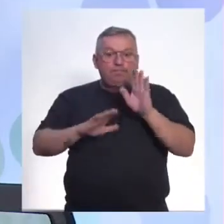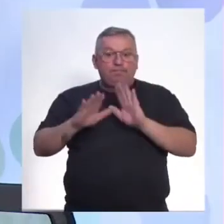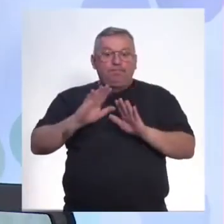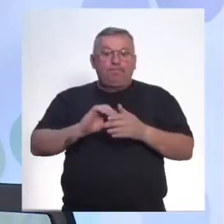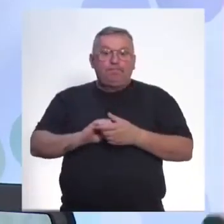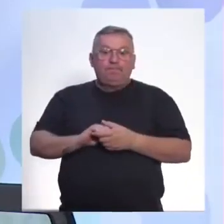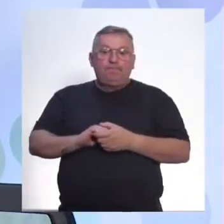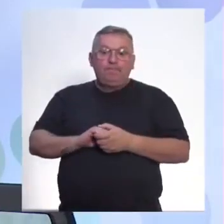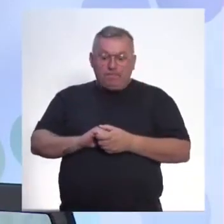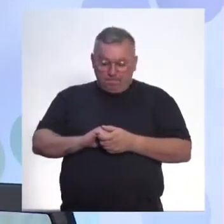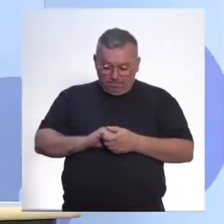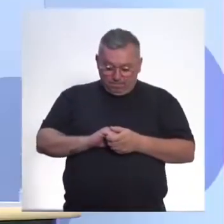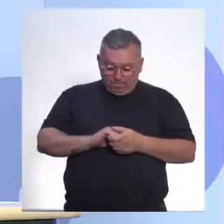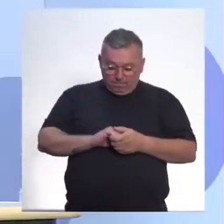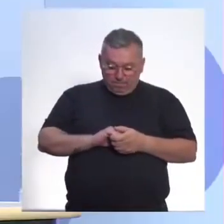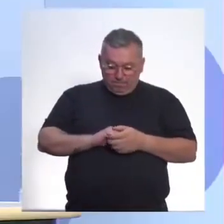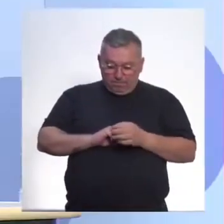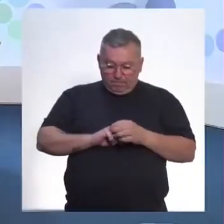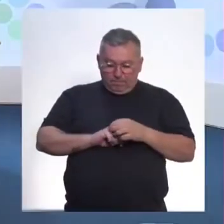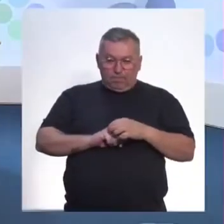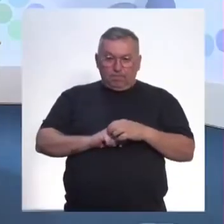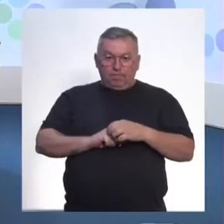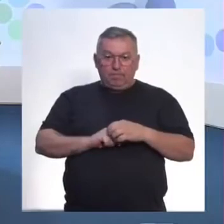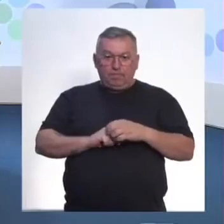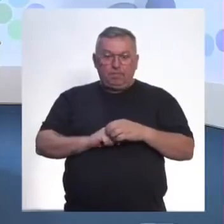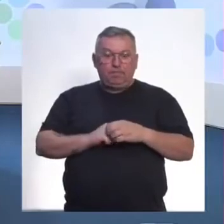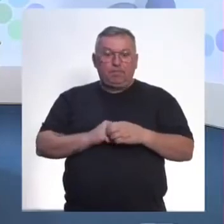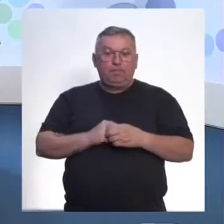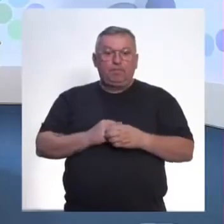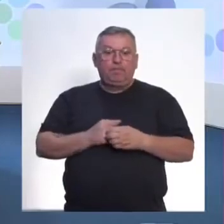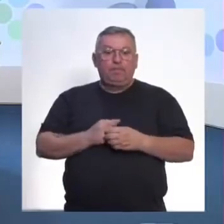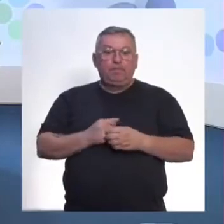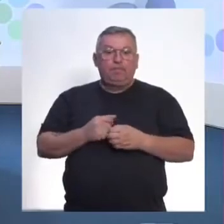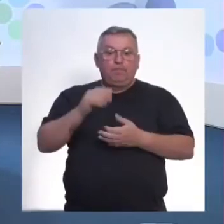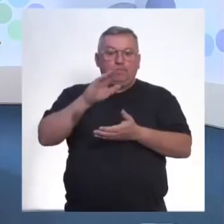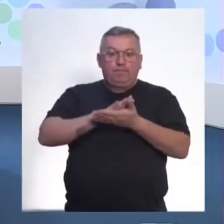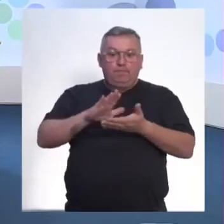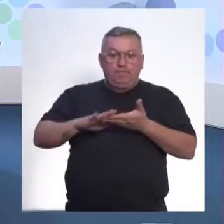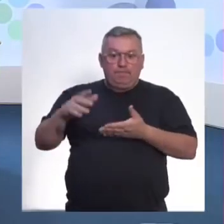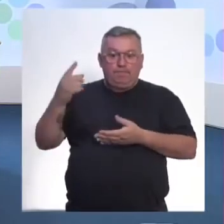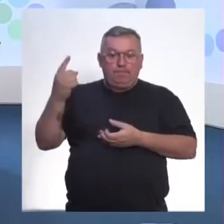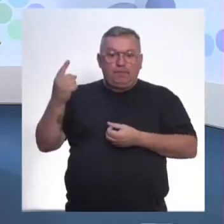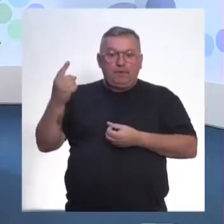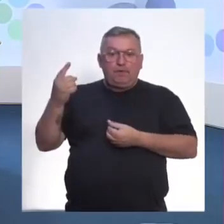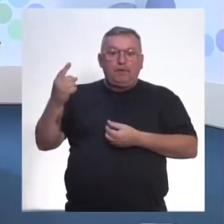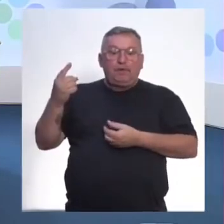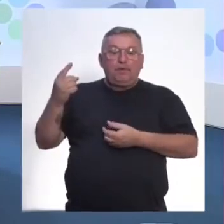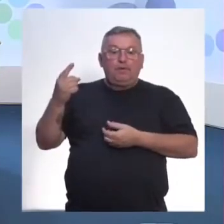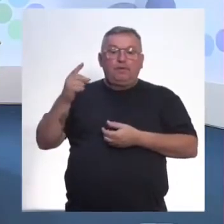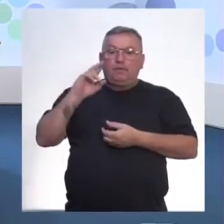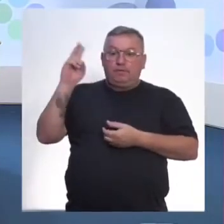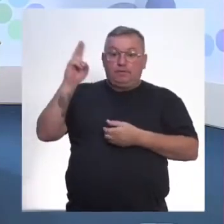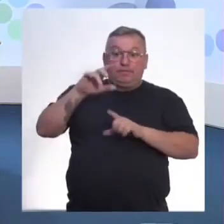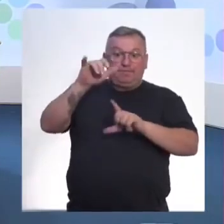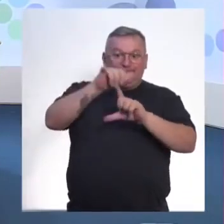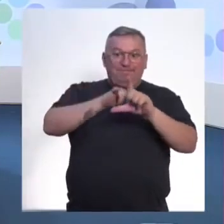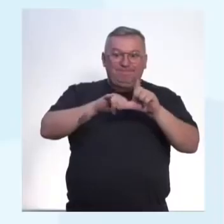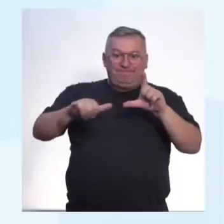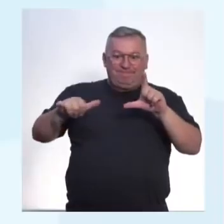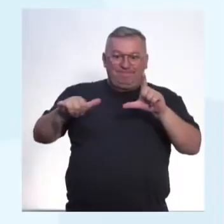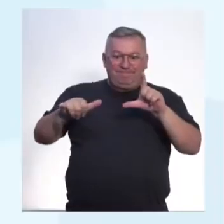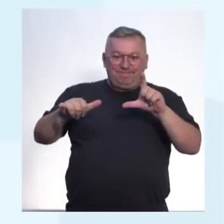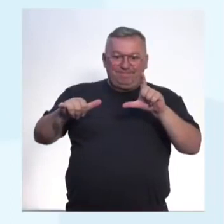cuidado. Beleza? Beleza. Vamos dar sequência? Ok. Vamos para a atividade 1, Jonas. Olha lá. Observe o plano